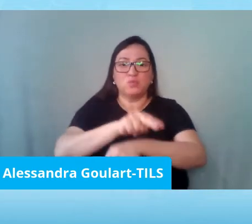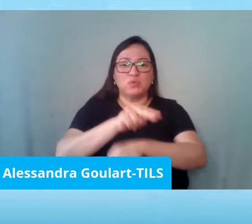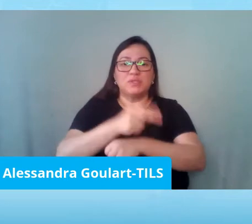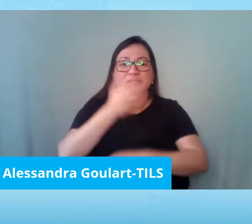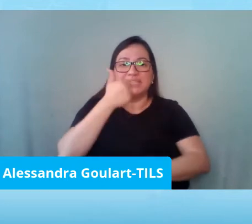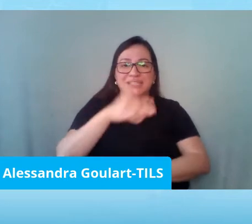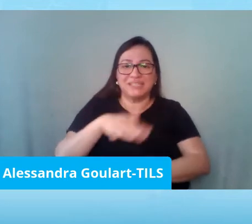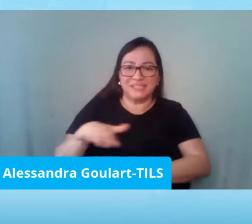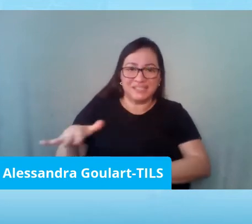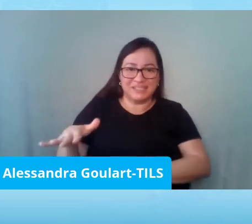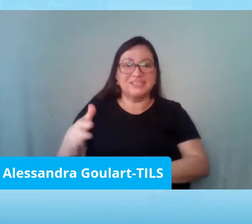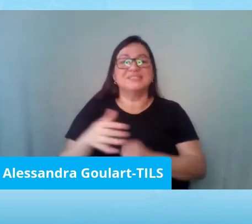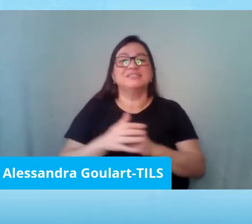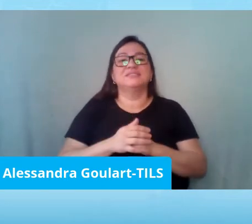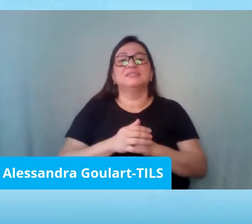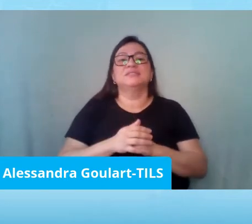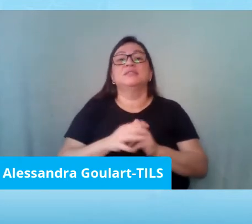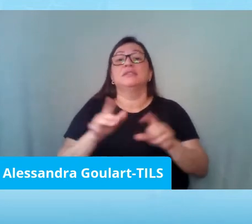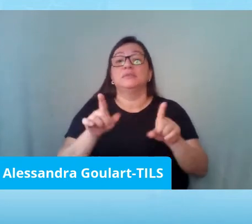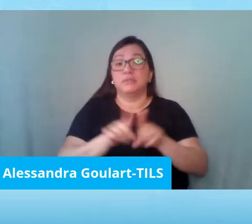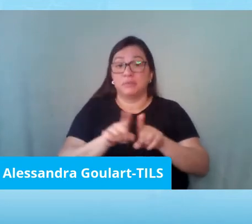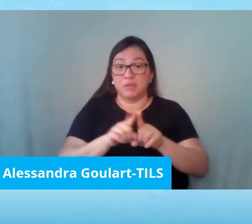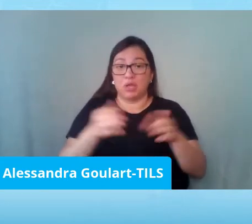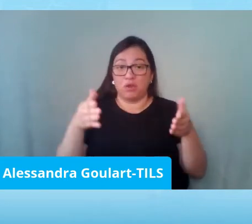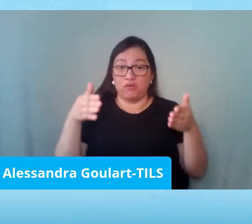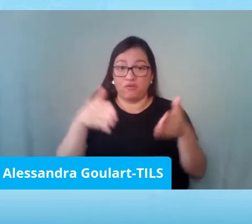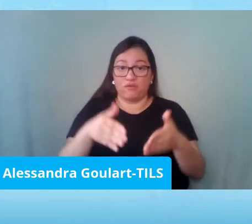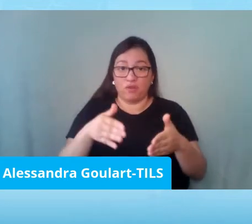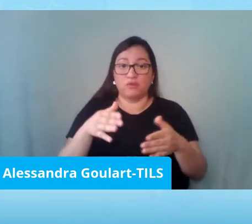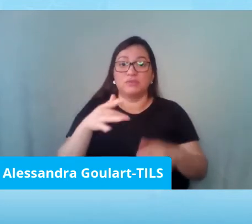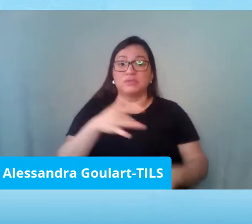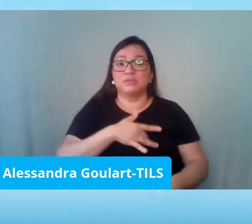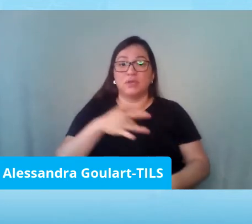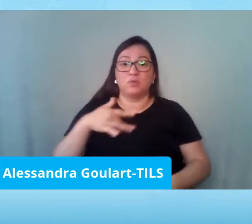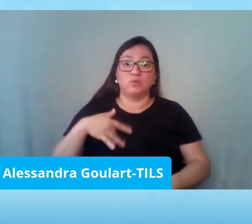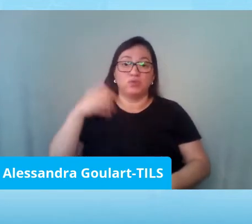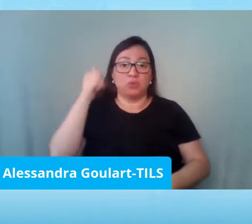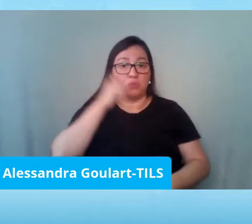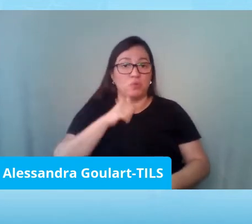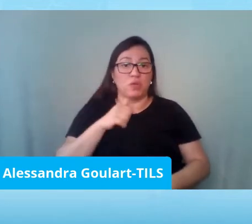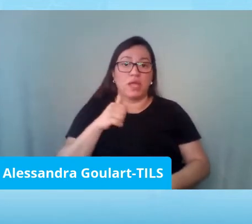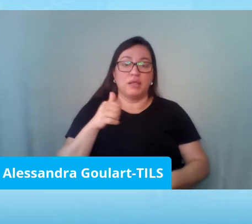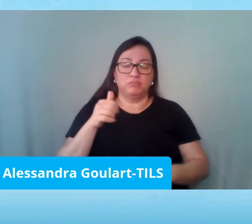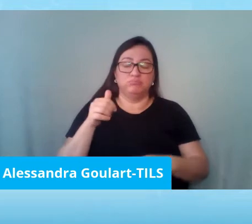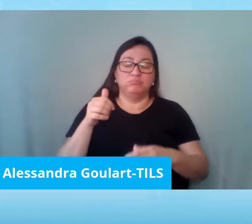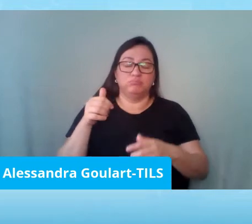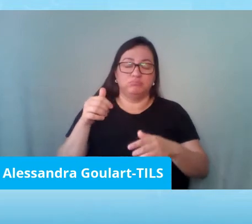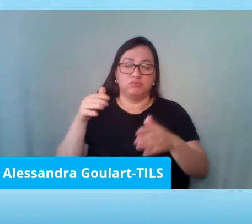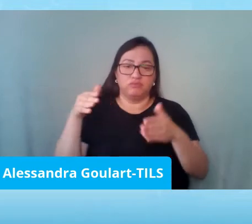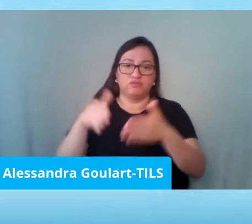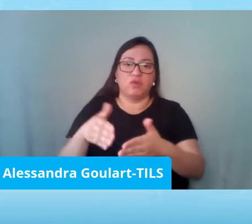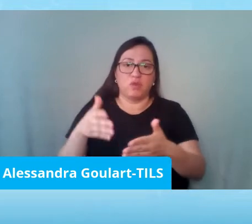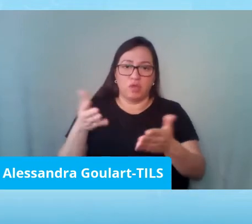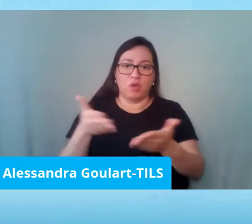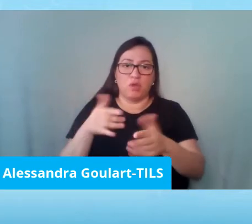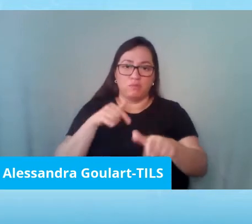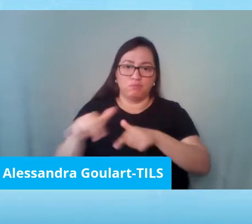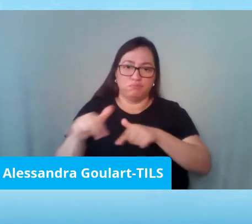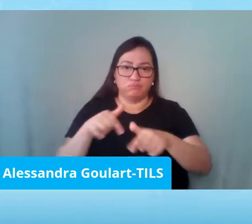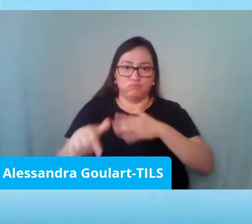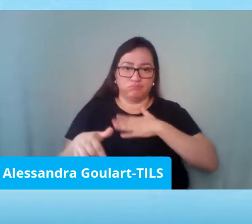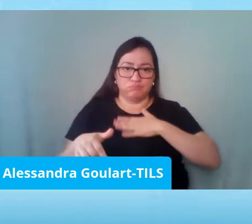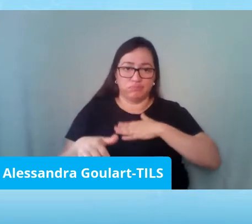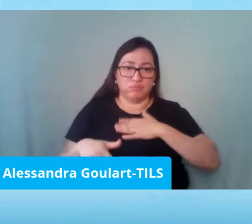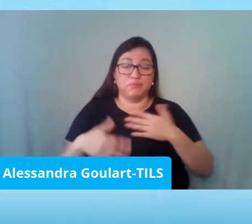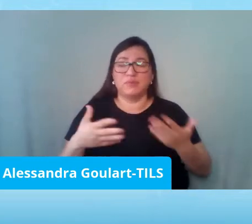trabalhando também com a saúde da mulher aqui na saúde da mulher do Estado. E é muito feliz hoje de